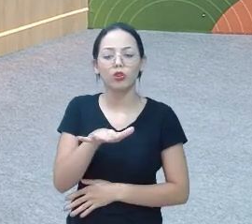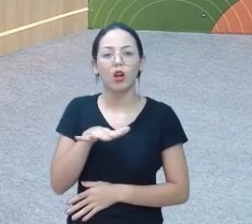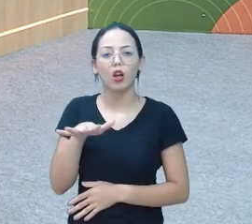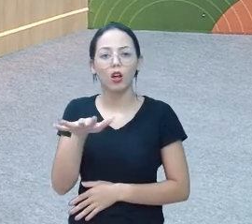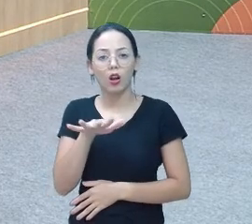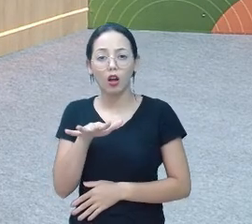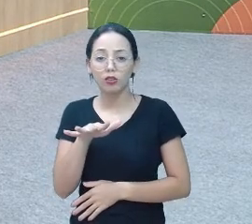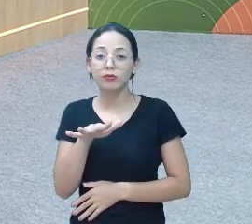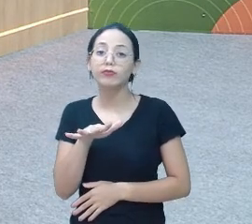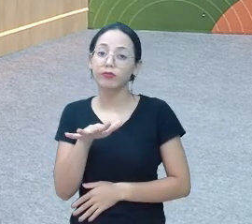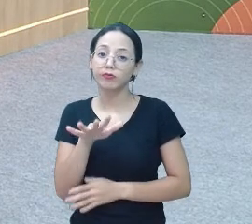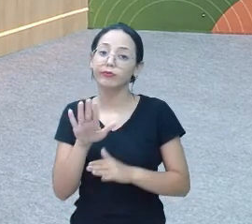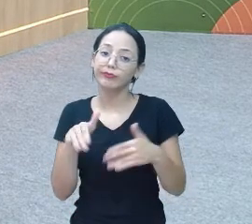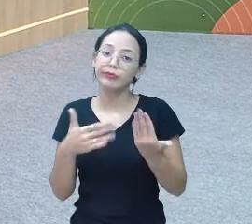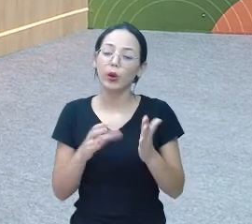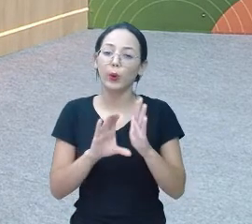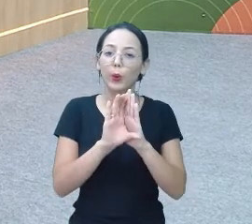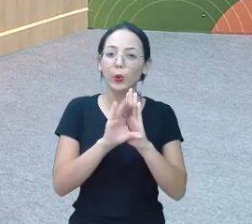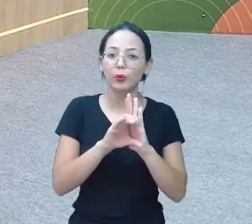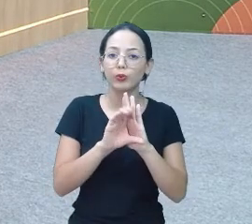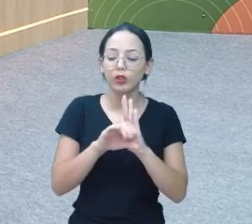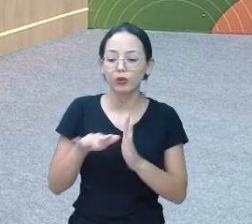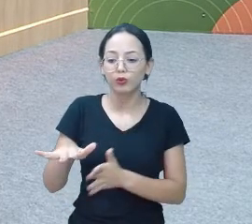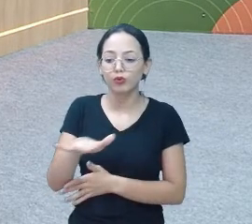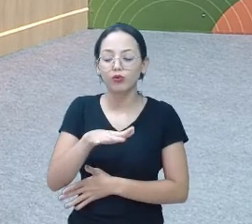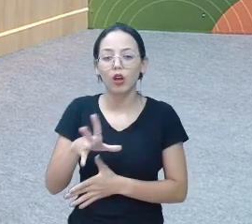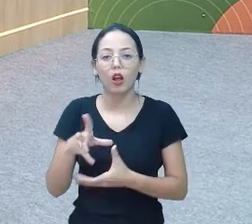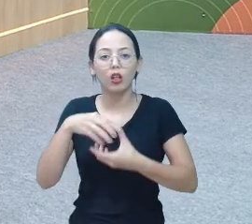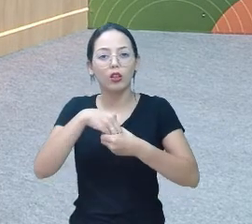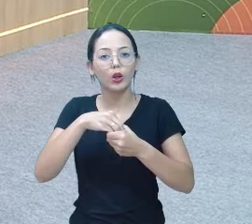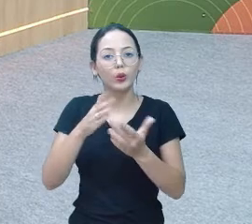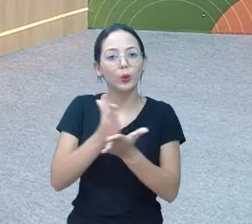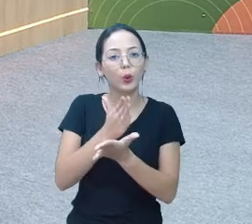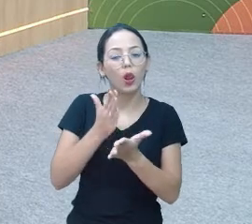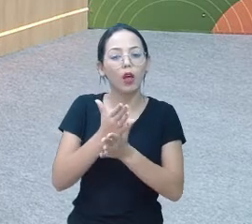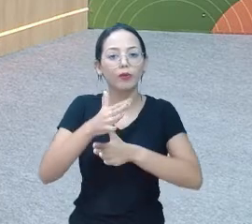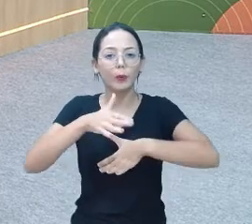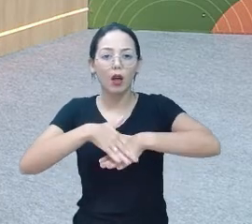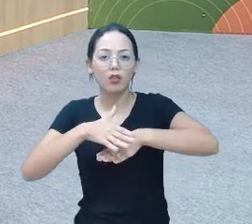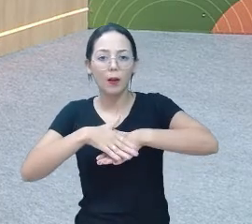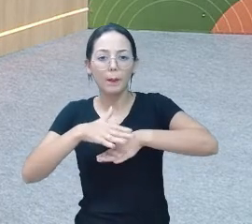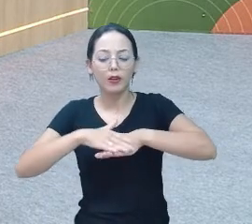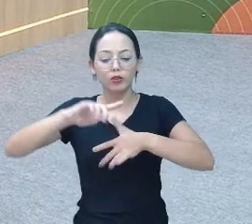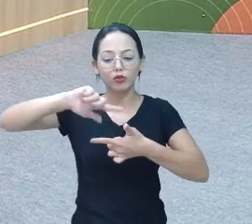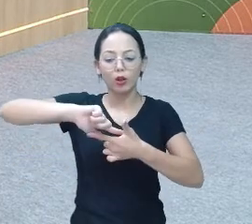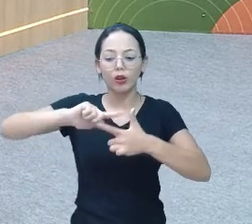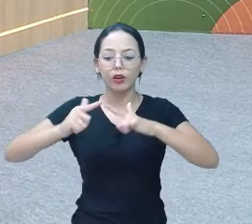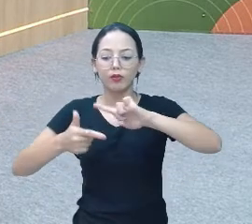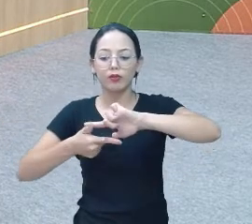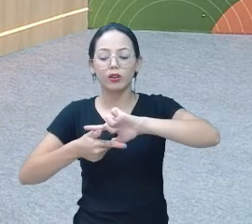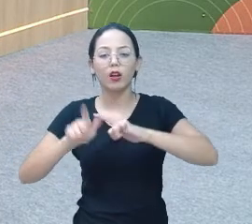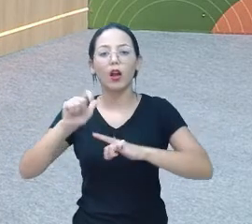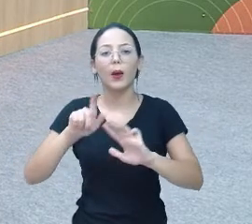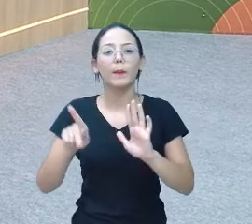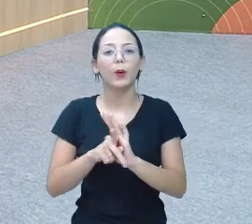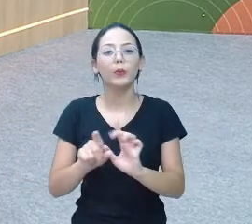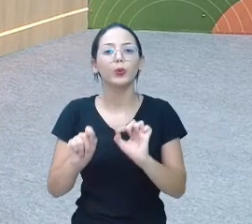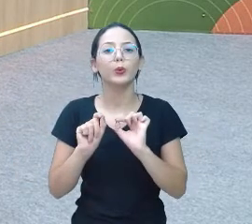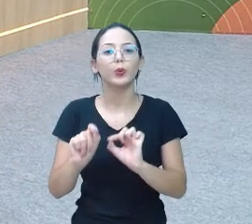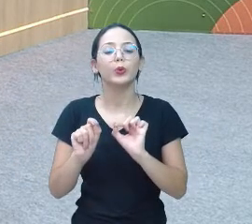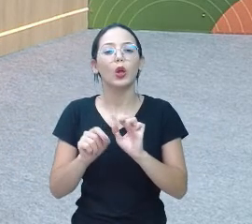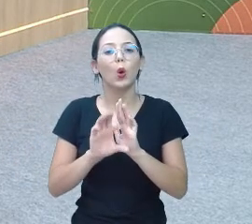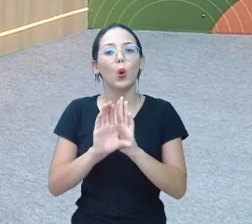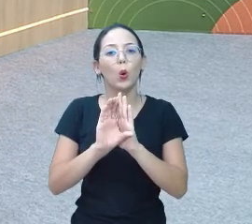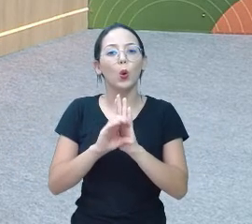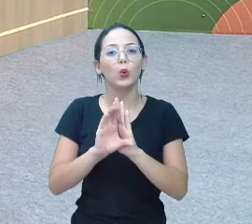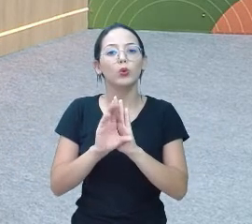Então, provavelmente os conceitos que tem no teu livro de matemática com relação à geometria são conceitos gerais. E o